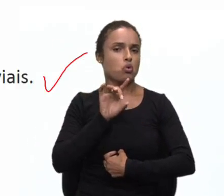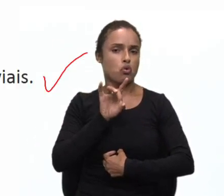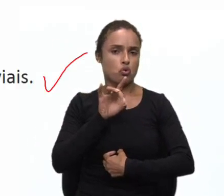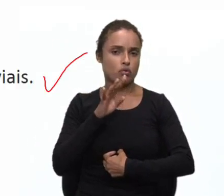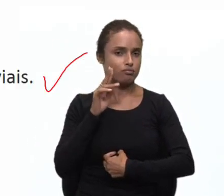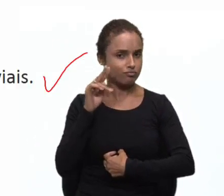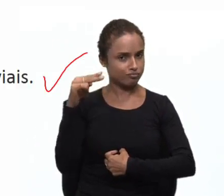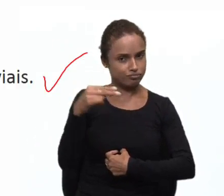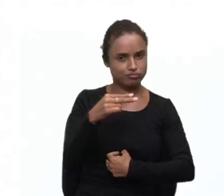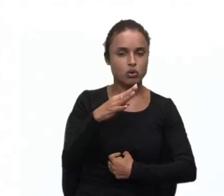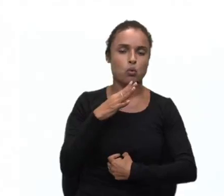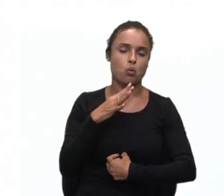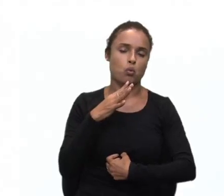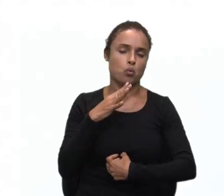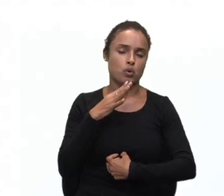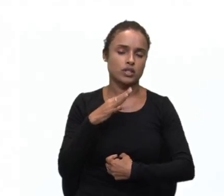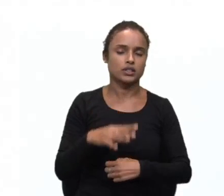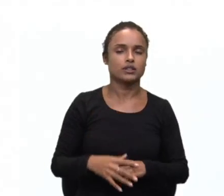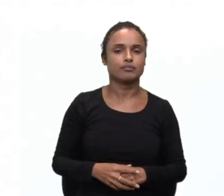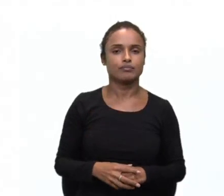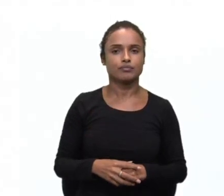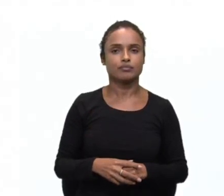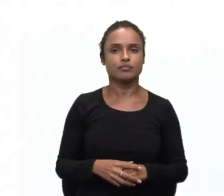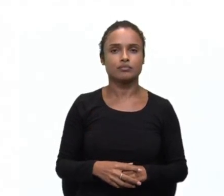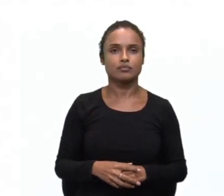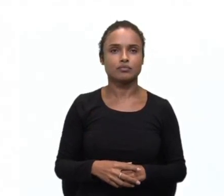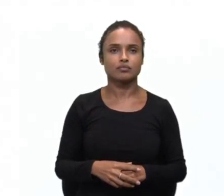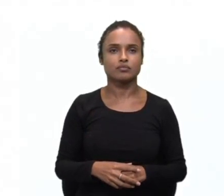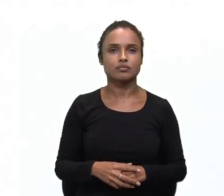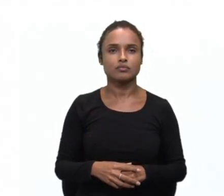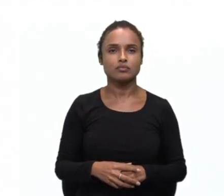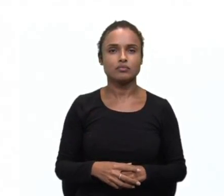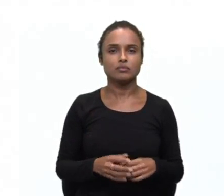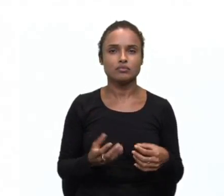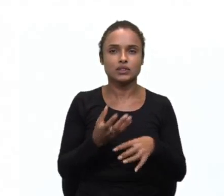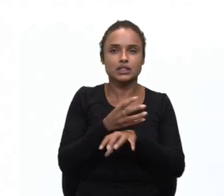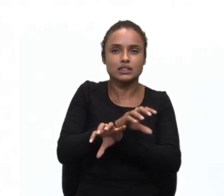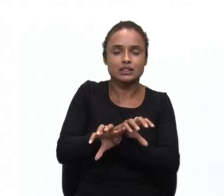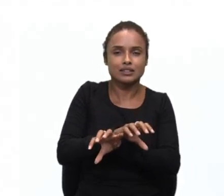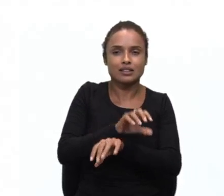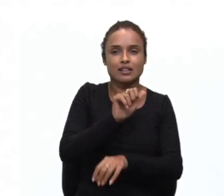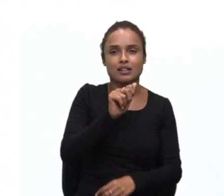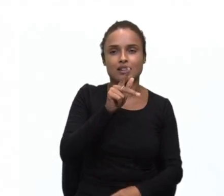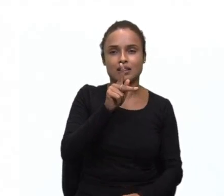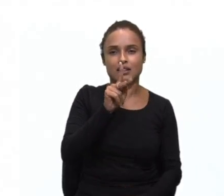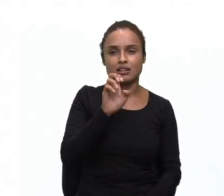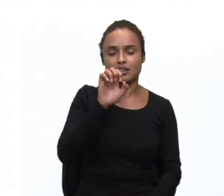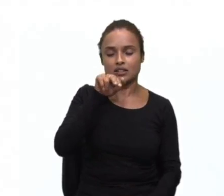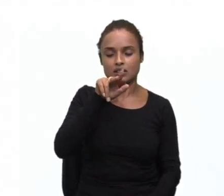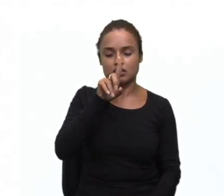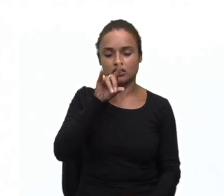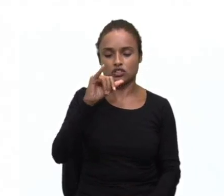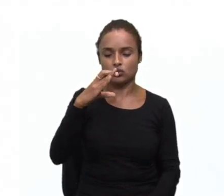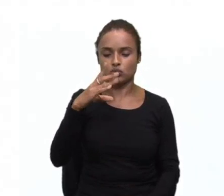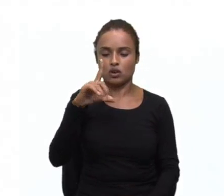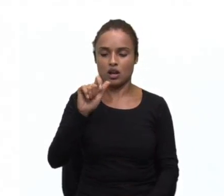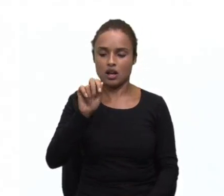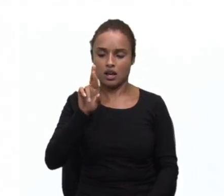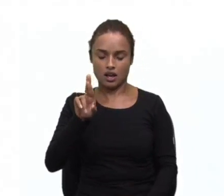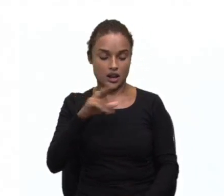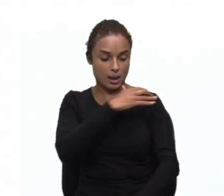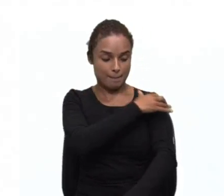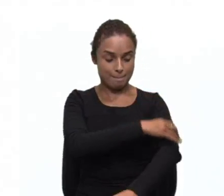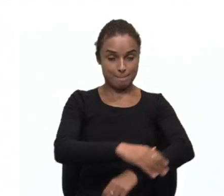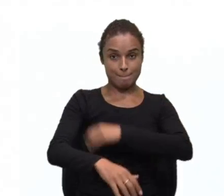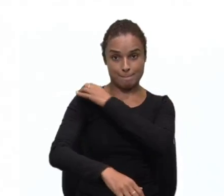E, que mais? A articulação do esqueleto apendicular, membros superiores. Então, você vê